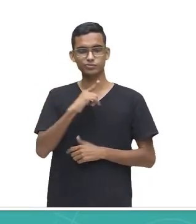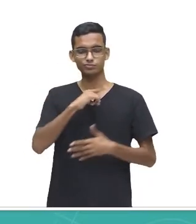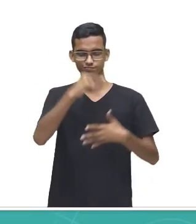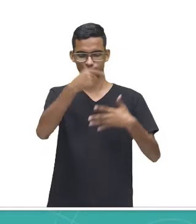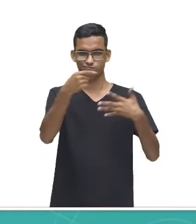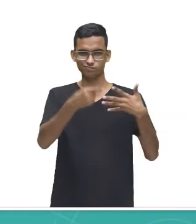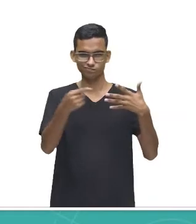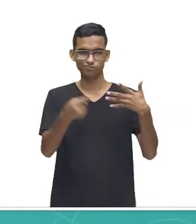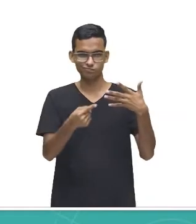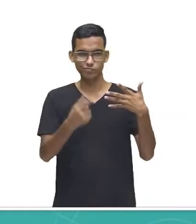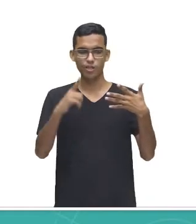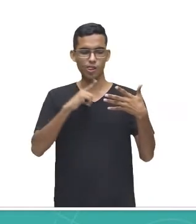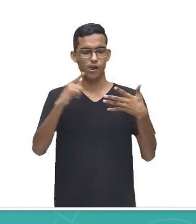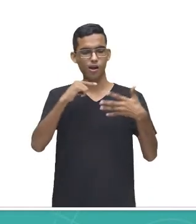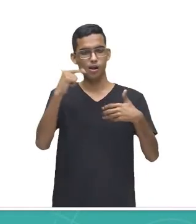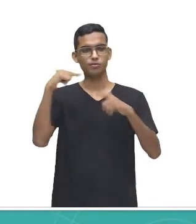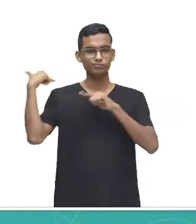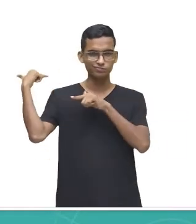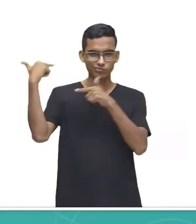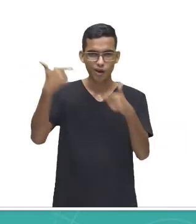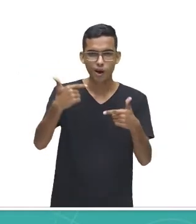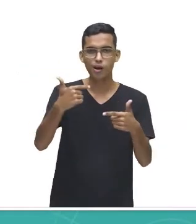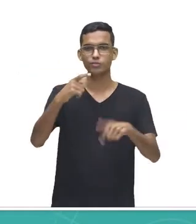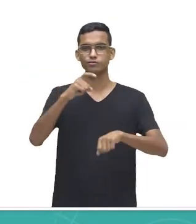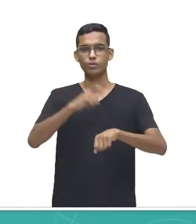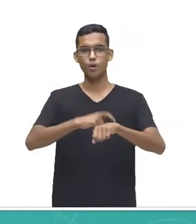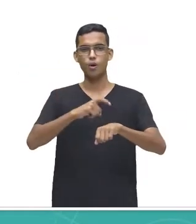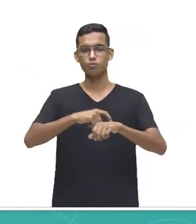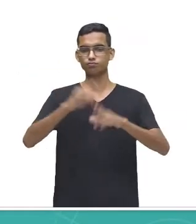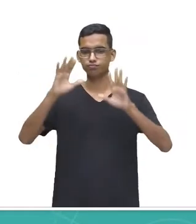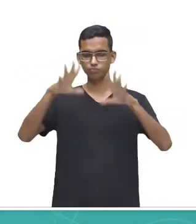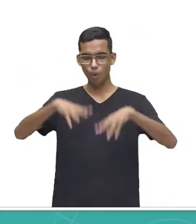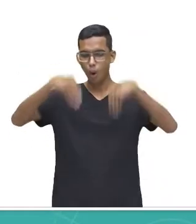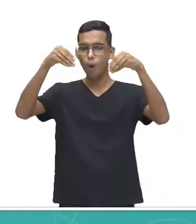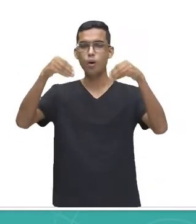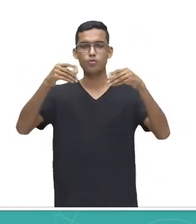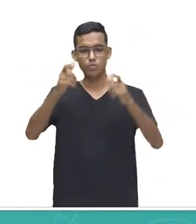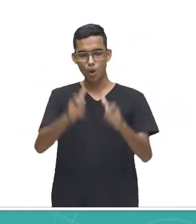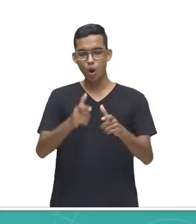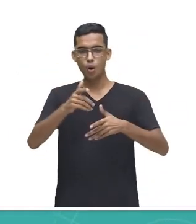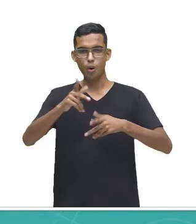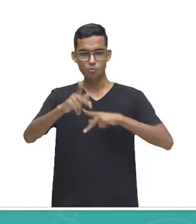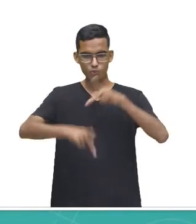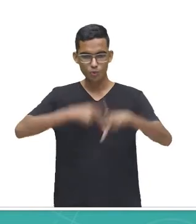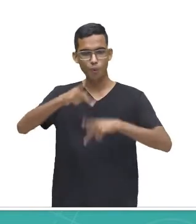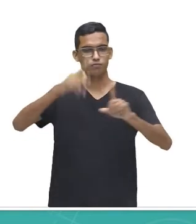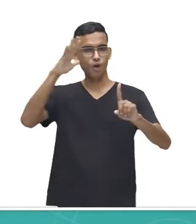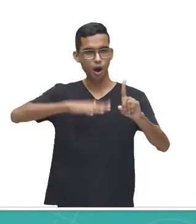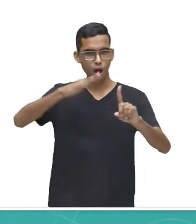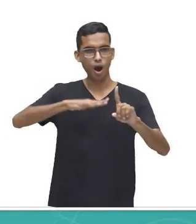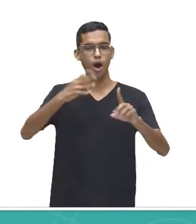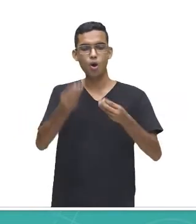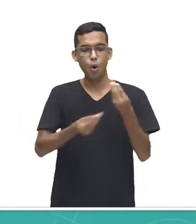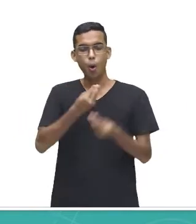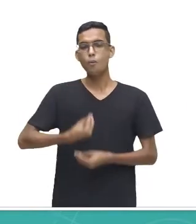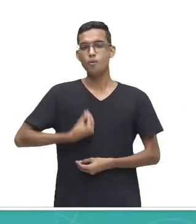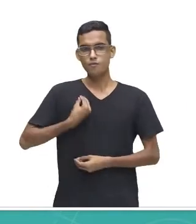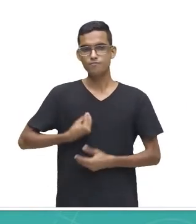A tradição, o tempo de um povo, a forma como este povo vive e por aí vai. Todos